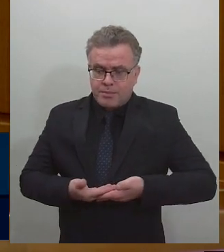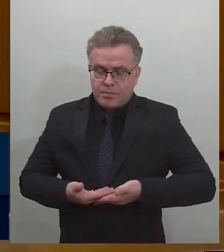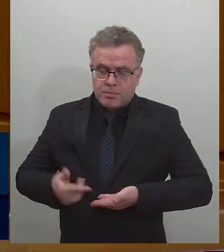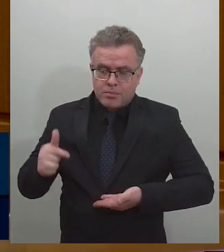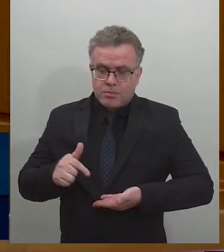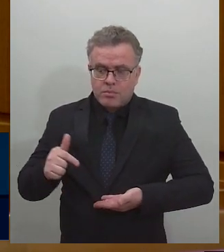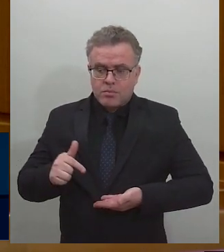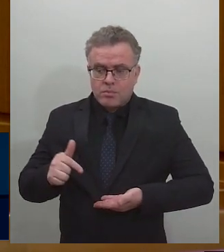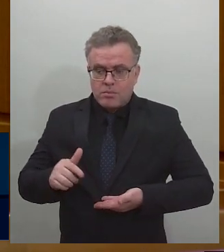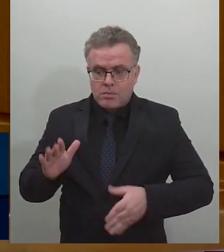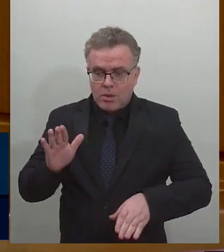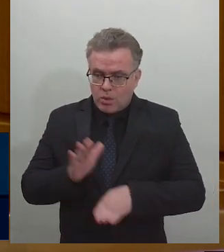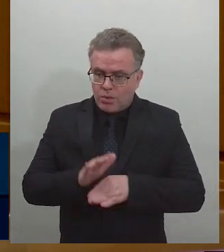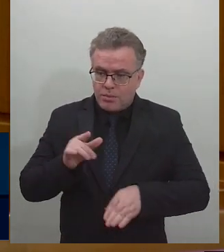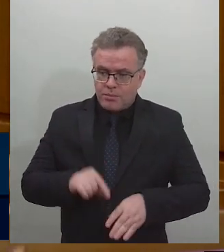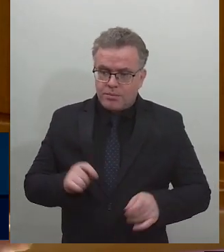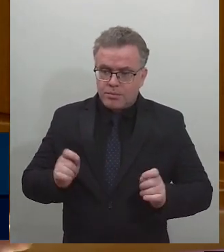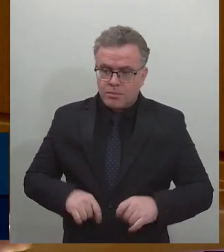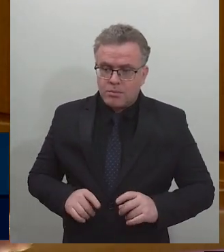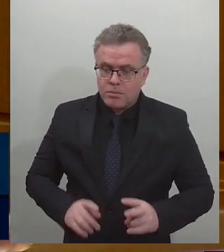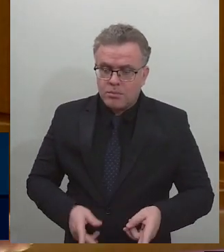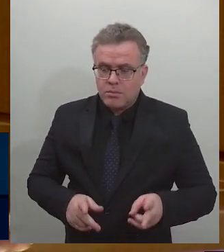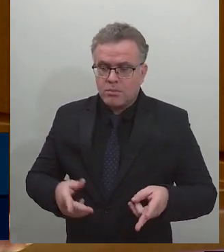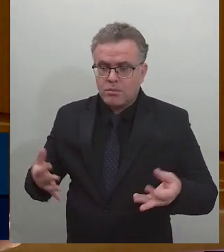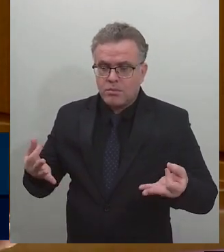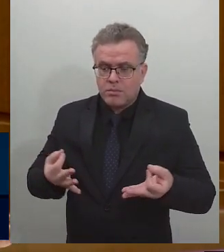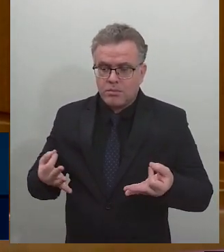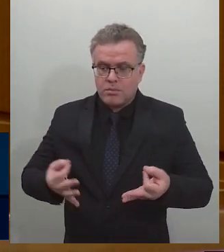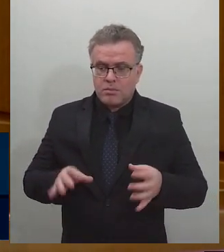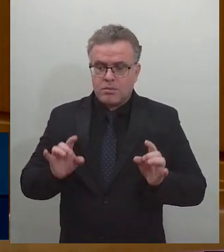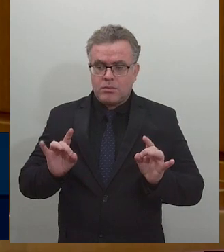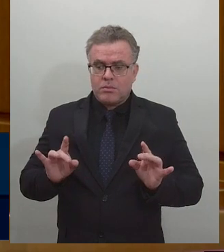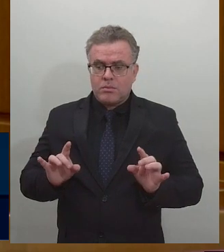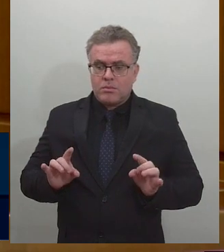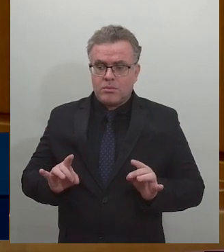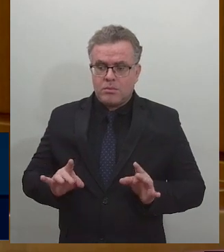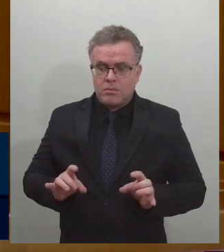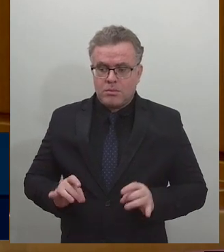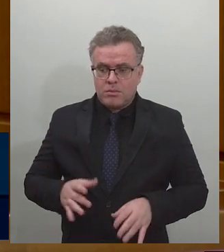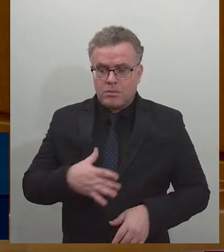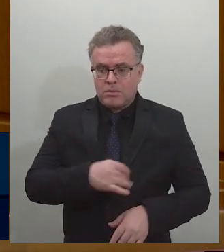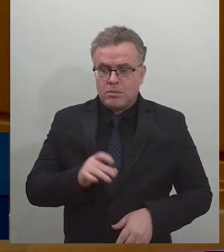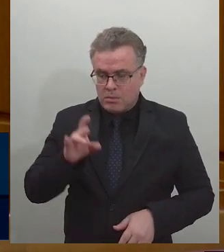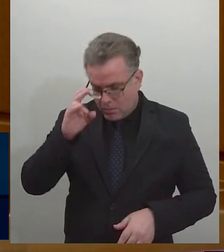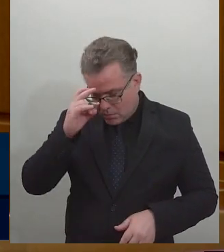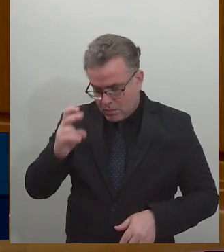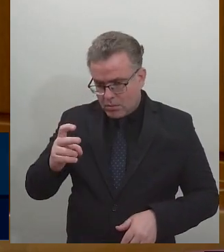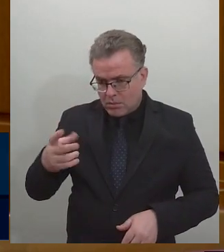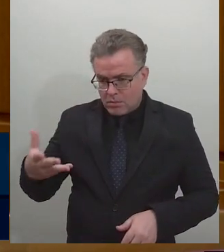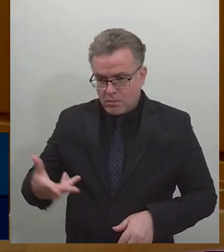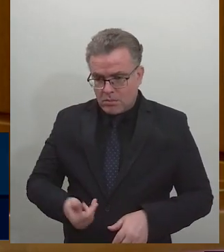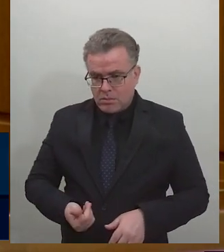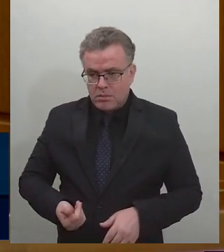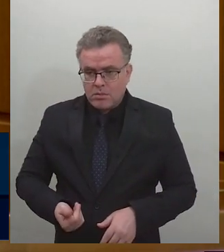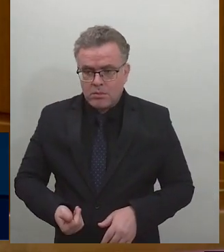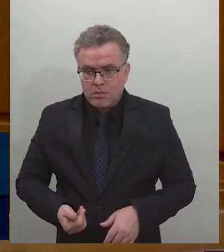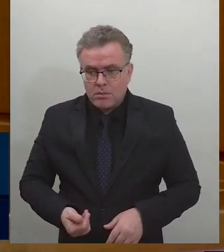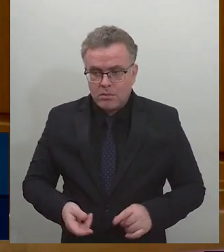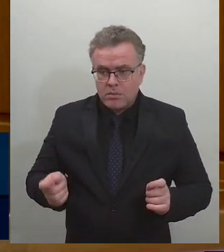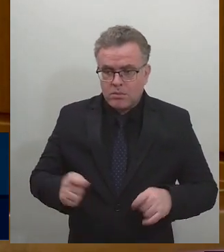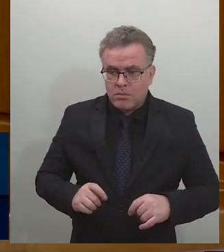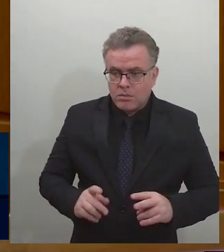uma coisa extraordinária para ter filhos inteligentes e ter transferir para o seu filho a sua imunidade para dar segurança